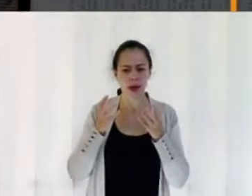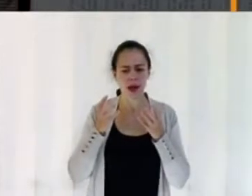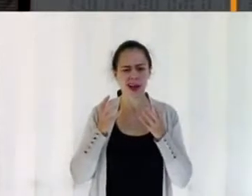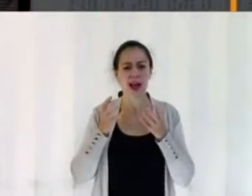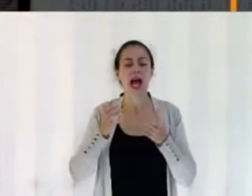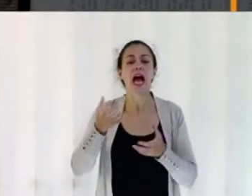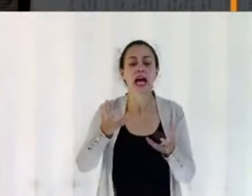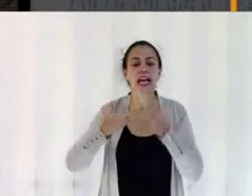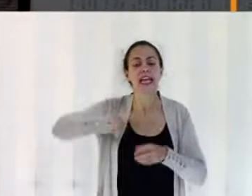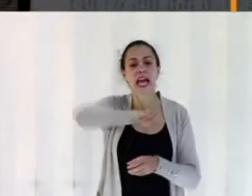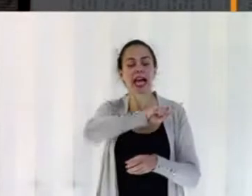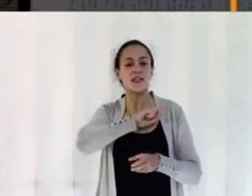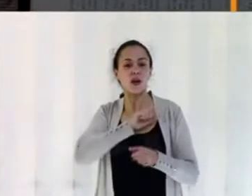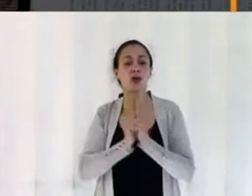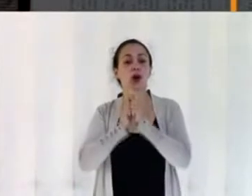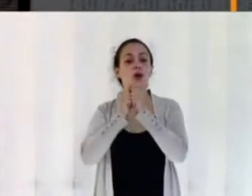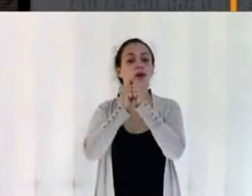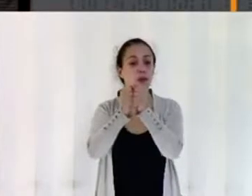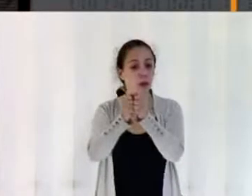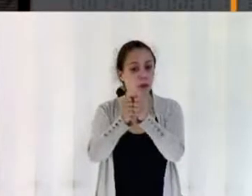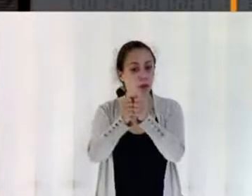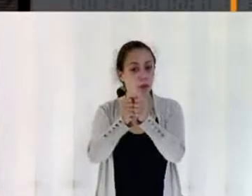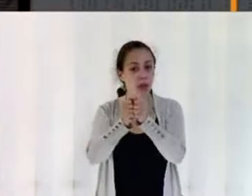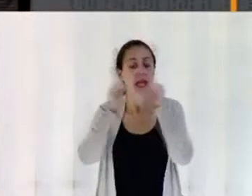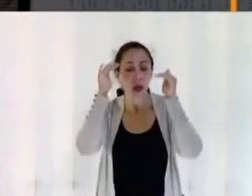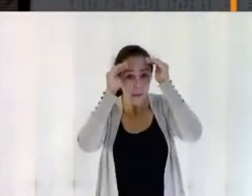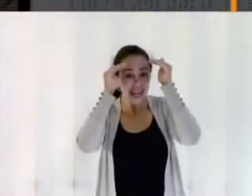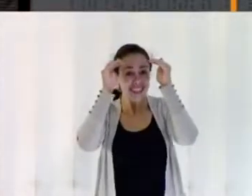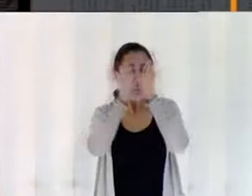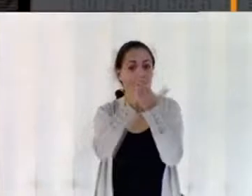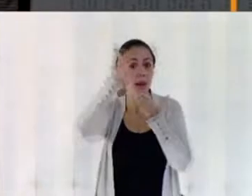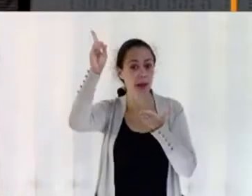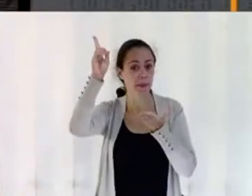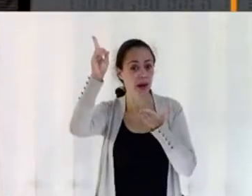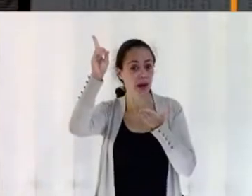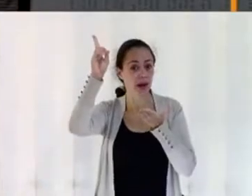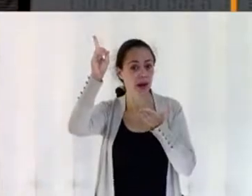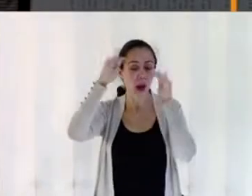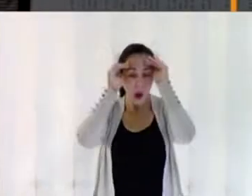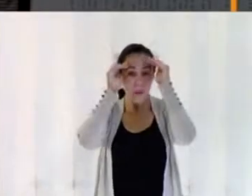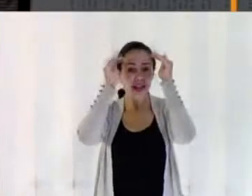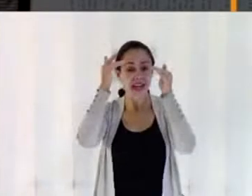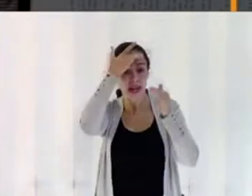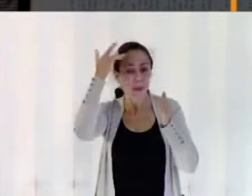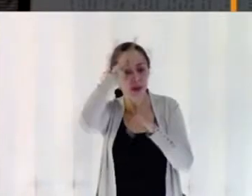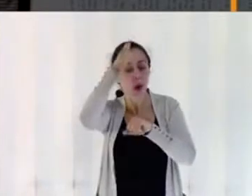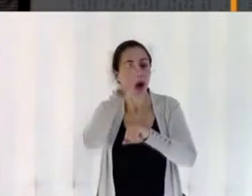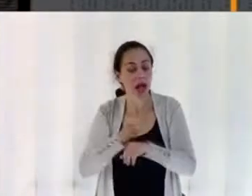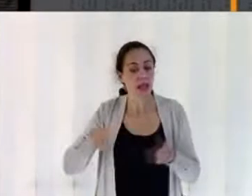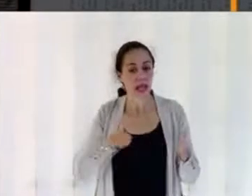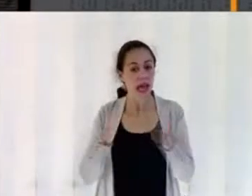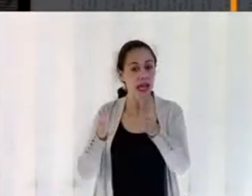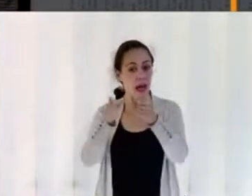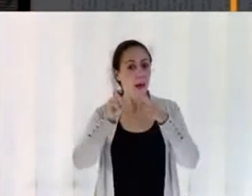se compraz. Obedecei aos vossos guias e sede submissos para com eles, pois velam por